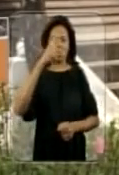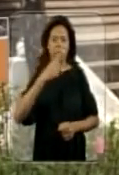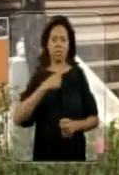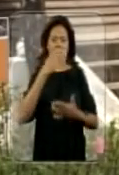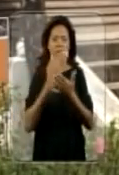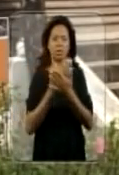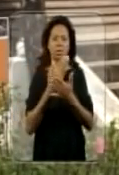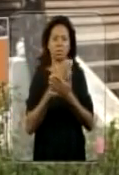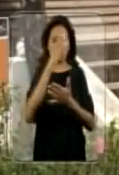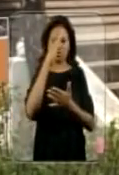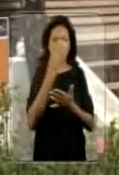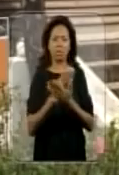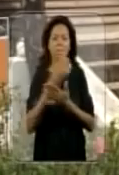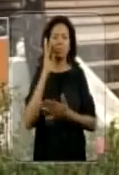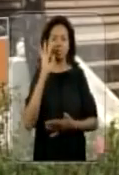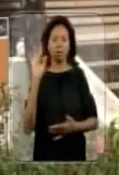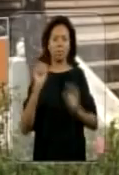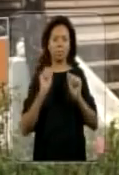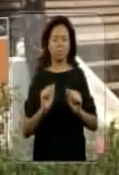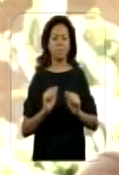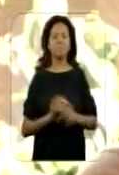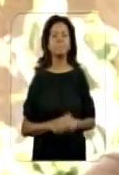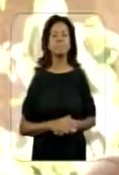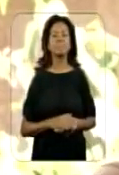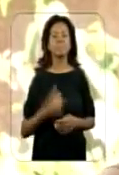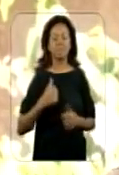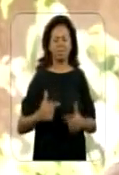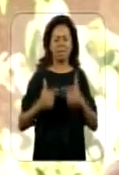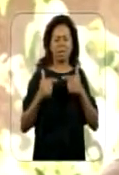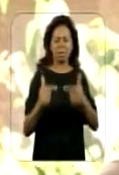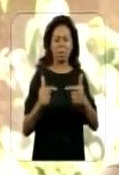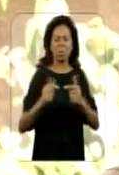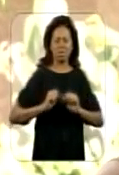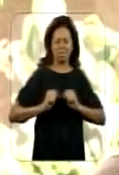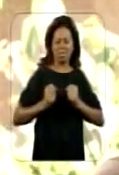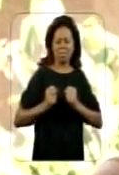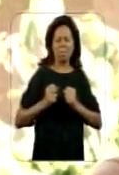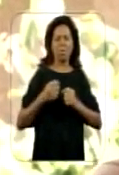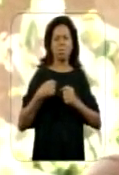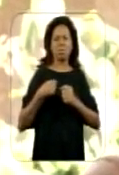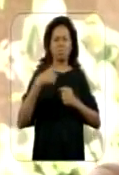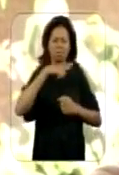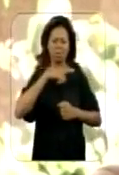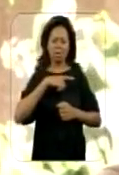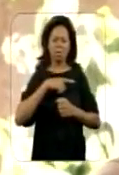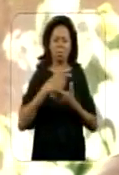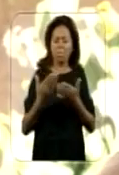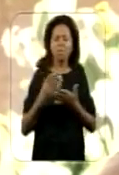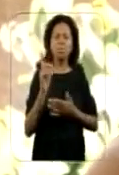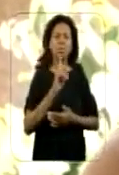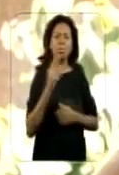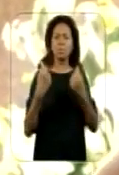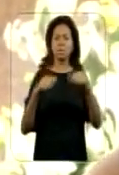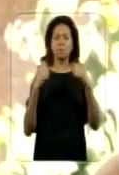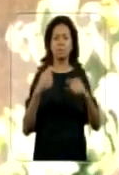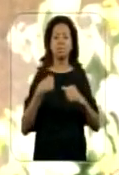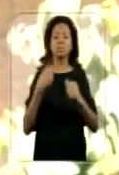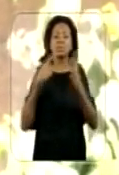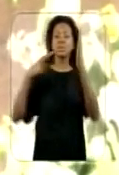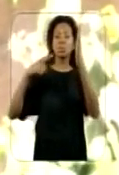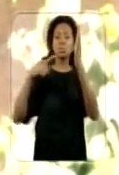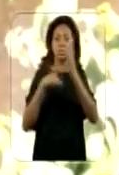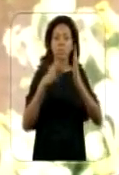a mim mesmo acreditar que era possível ainda sonhar. E a rebeldia que eu ainda tenho, assim, eu acho que ninguém deveria perder. Só tem que